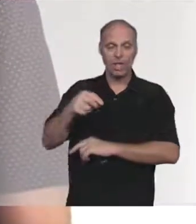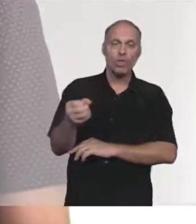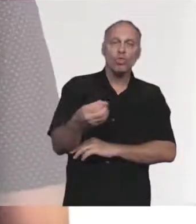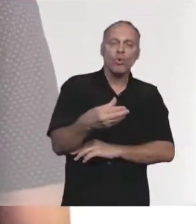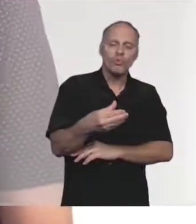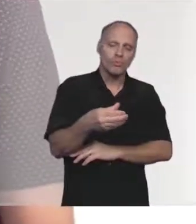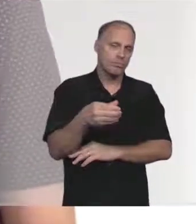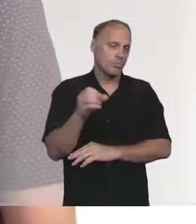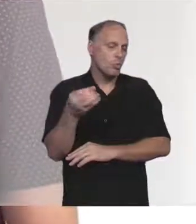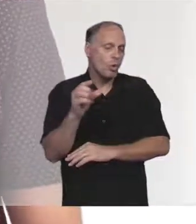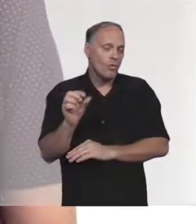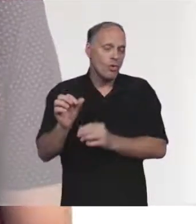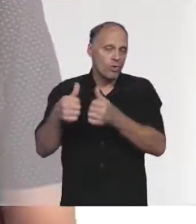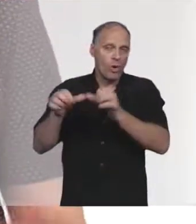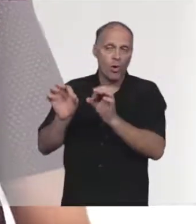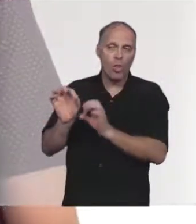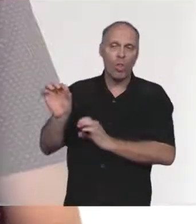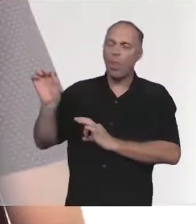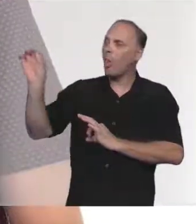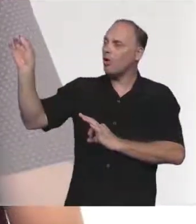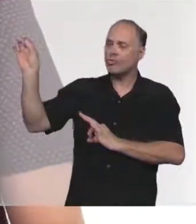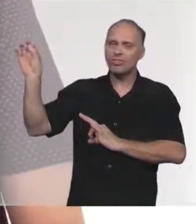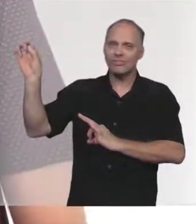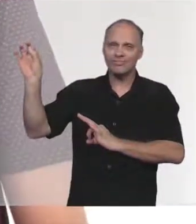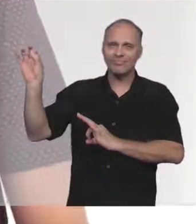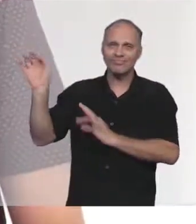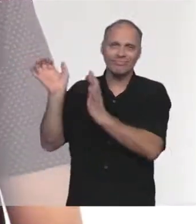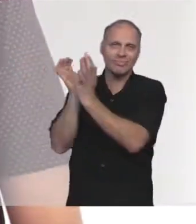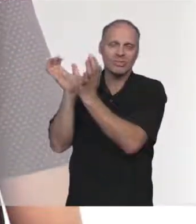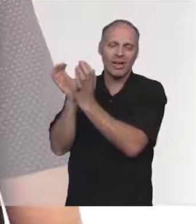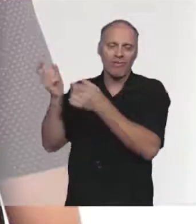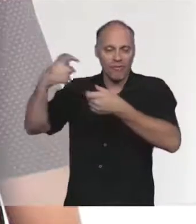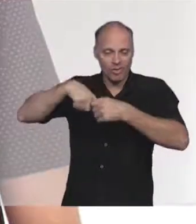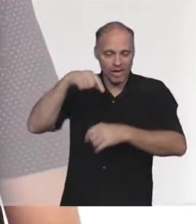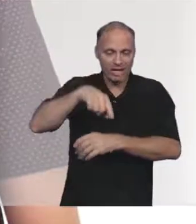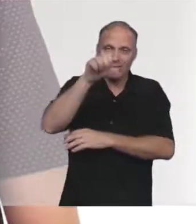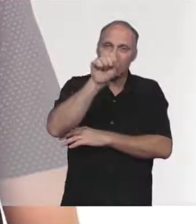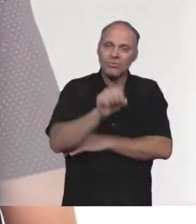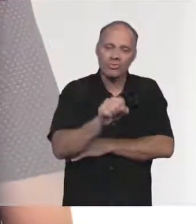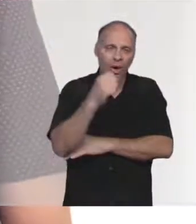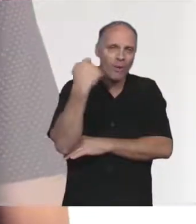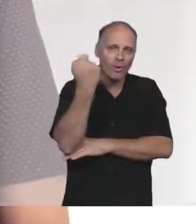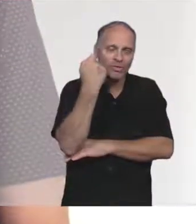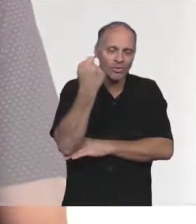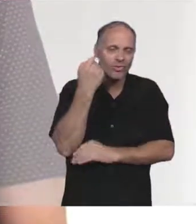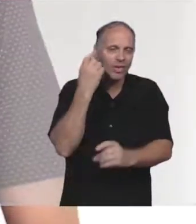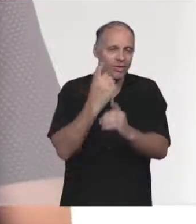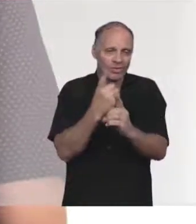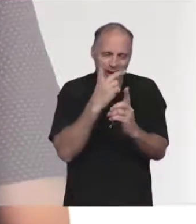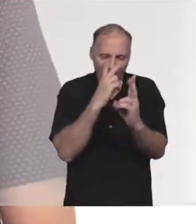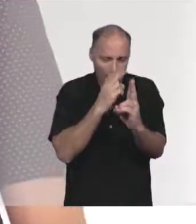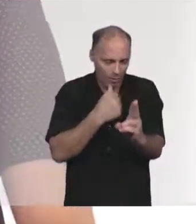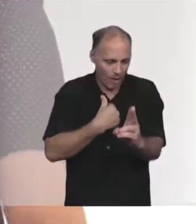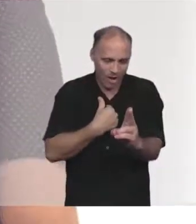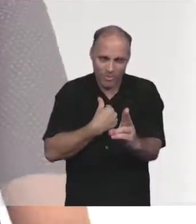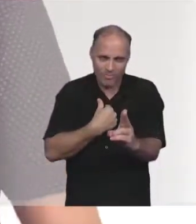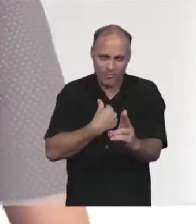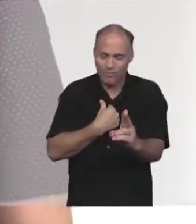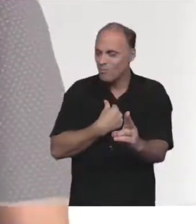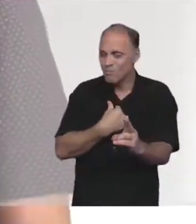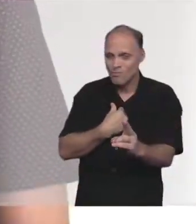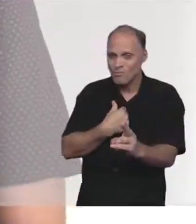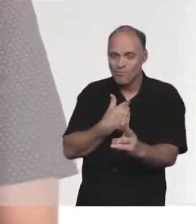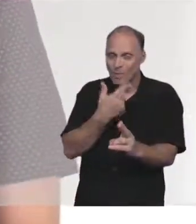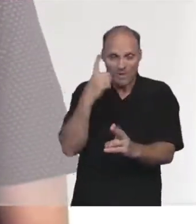novo para mim, né? Retornar ao Sul e ter que encontrar os meus iguais, né? Encontrar o